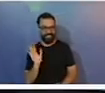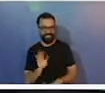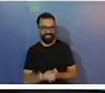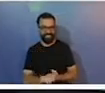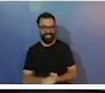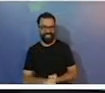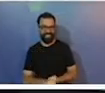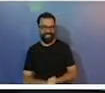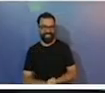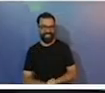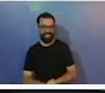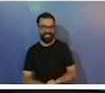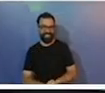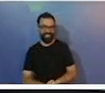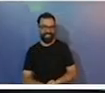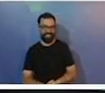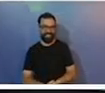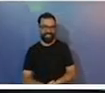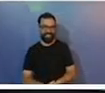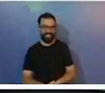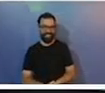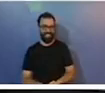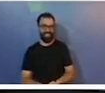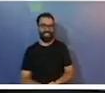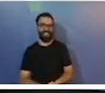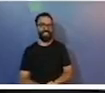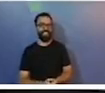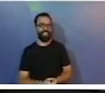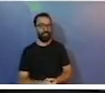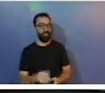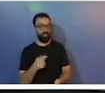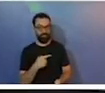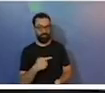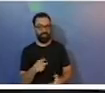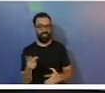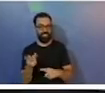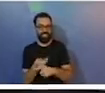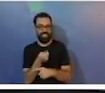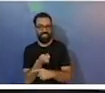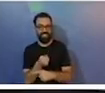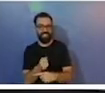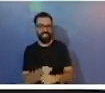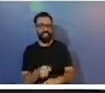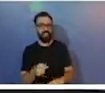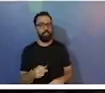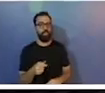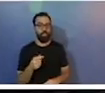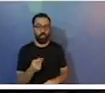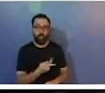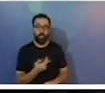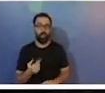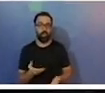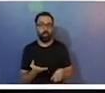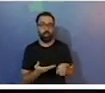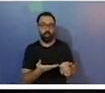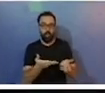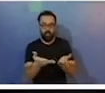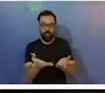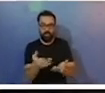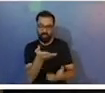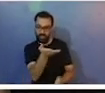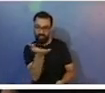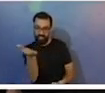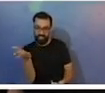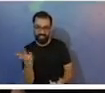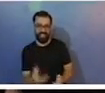Ederson. Mas olha, ela derrubou, ela venceu. Nós vamos disponibilizar para vocês o jogo da